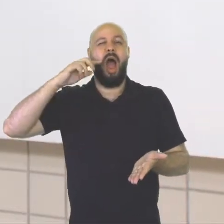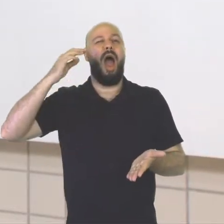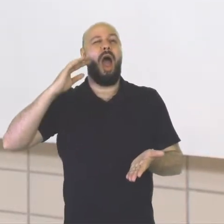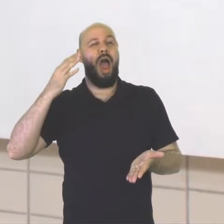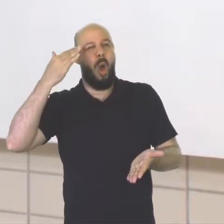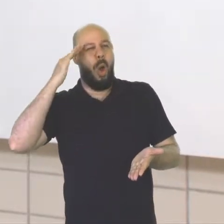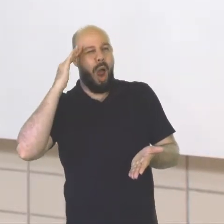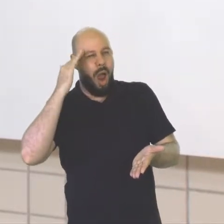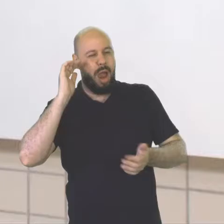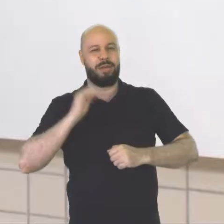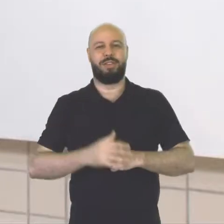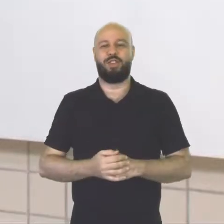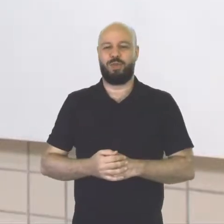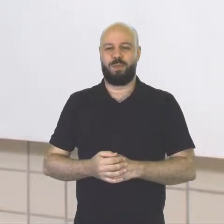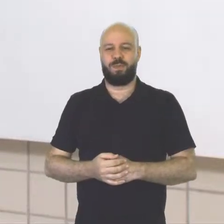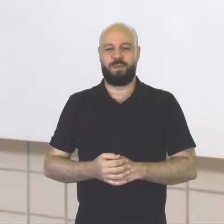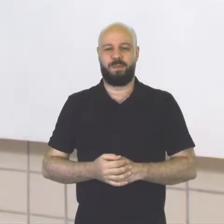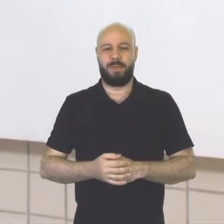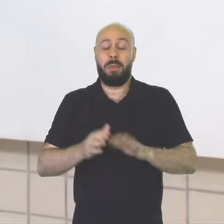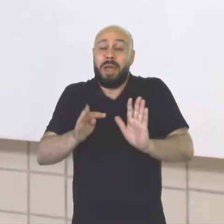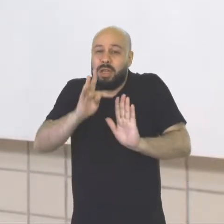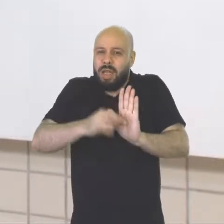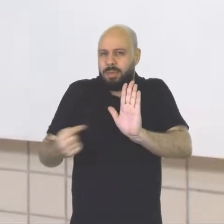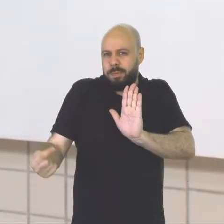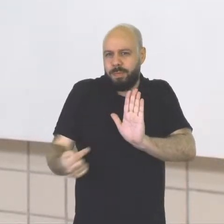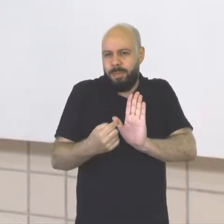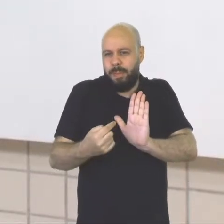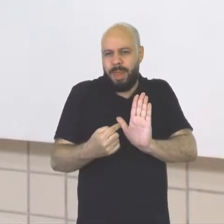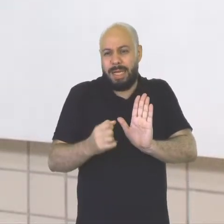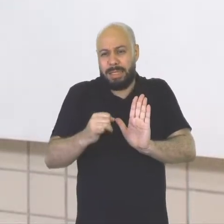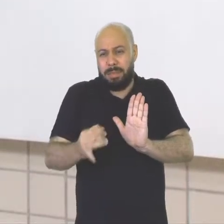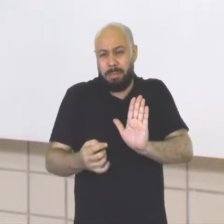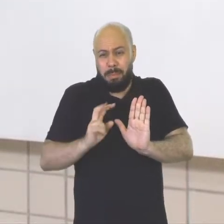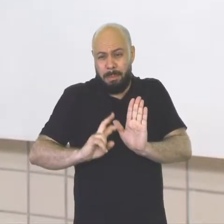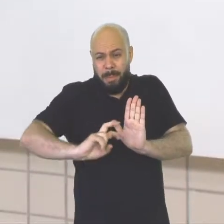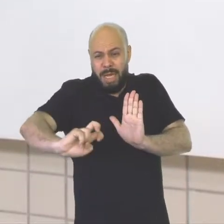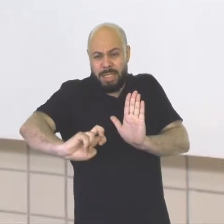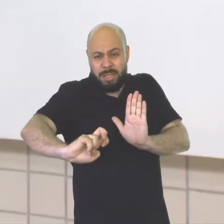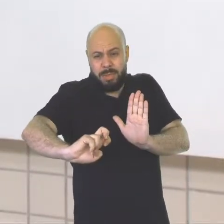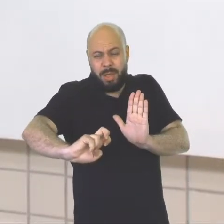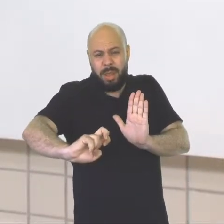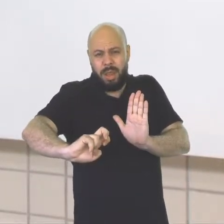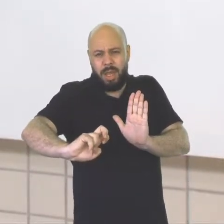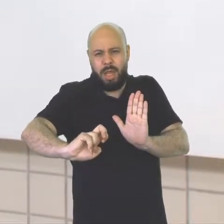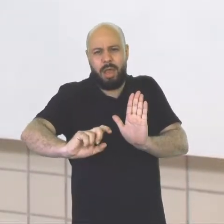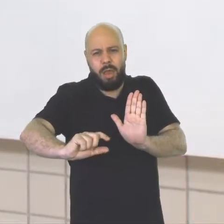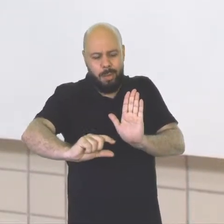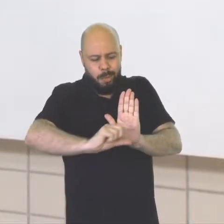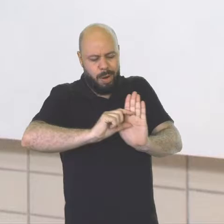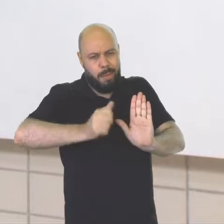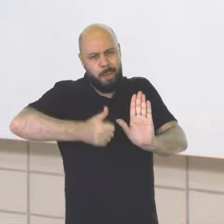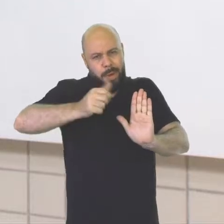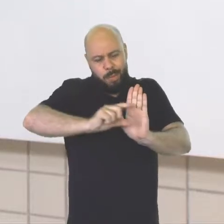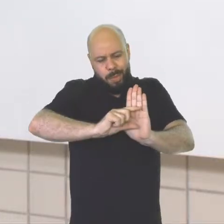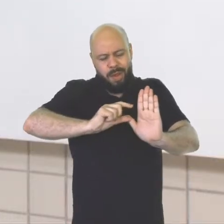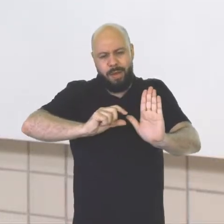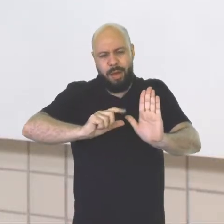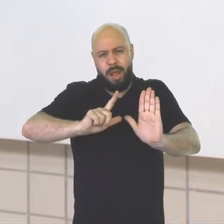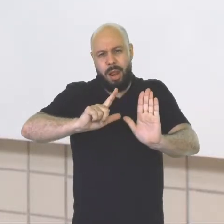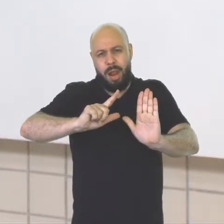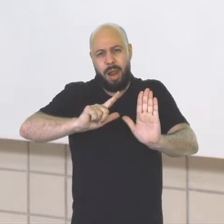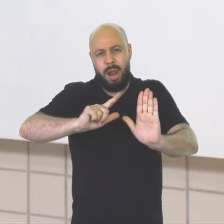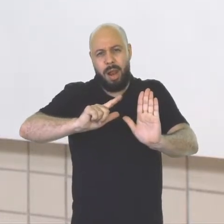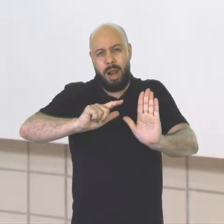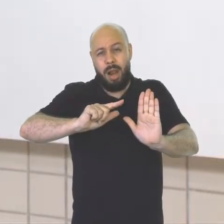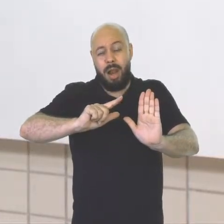se trata esse texto. Mas esse texto, se vocês observarem, né, no primeiro, que é o primeiro parágrafo, é a lead da matéria,